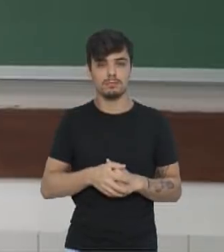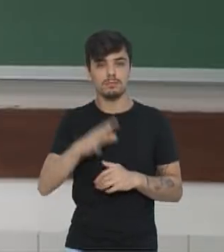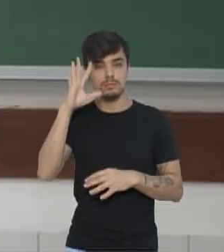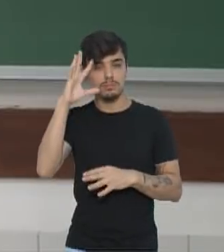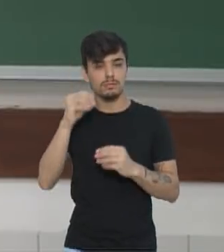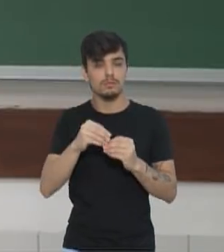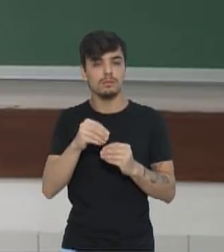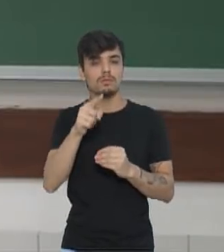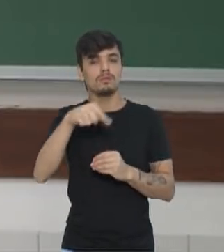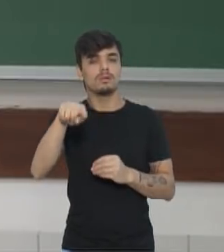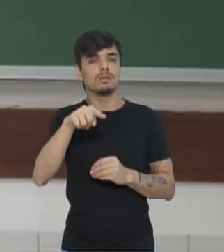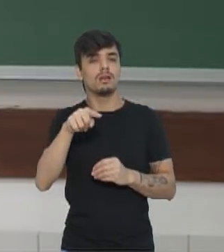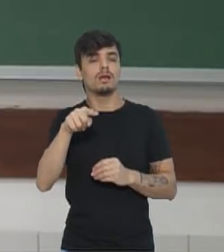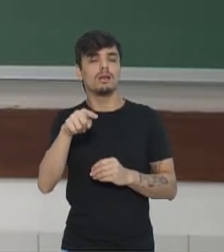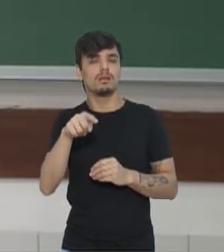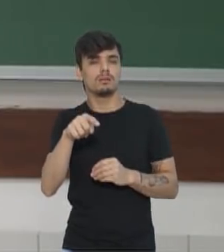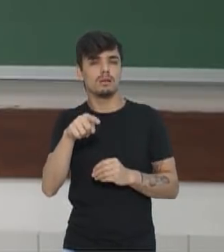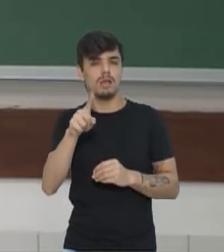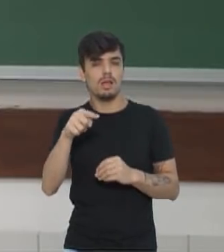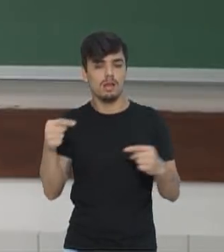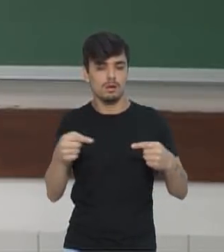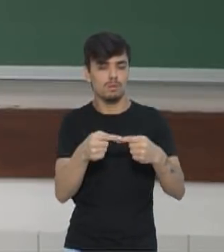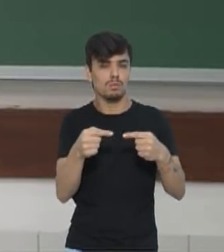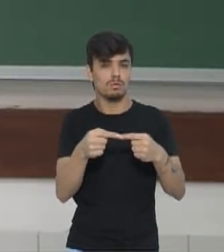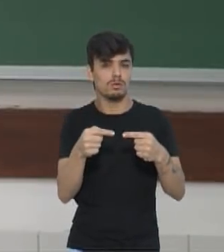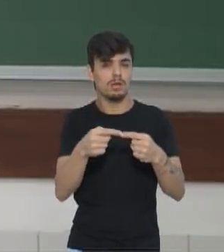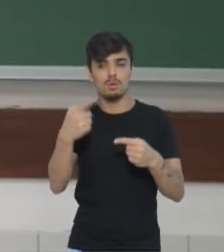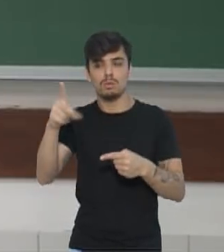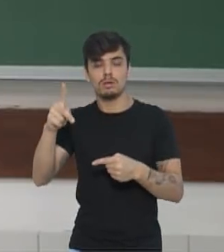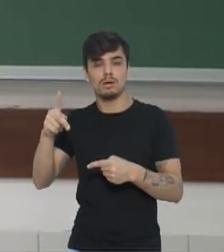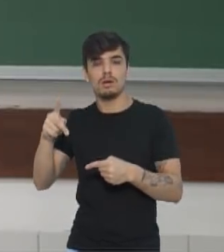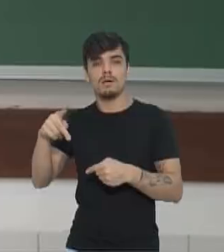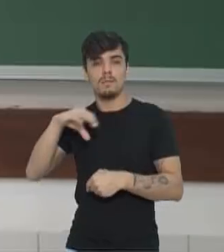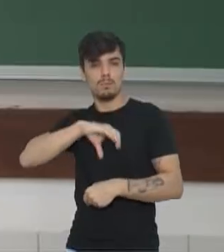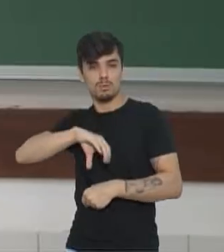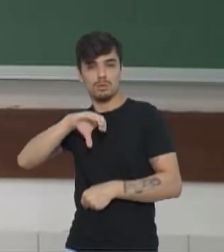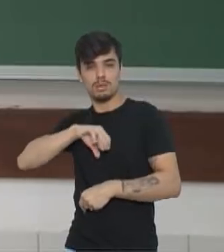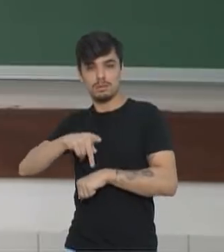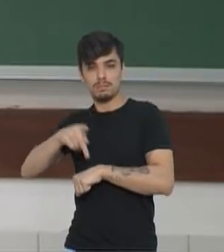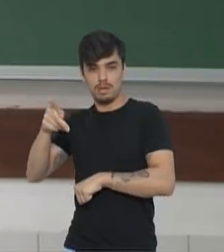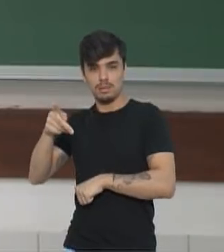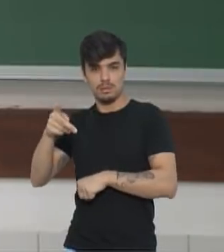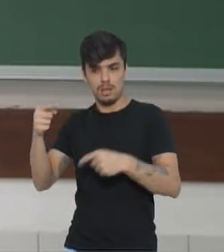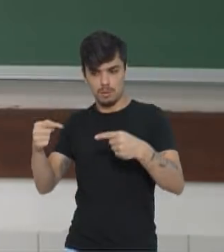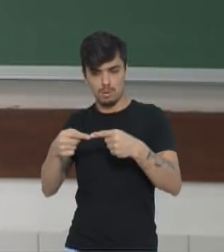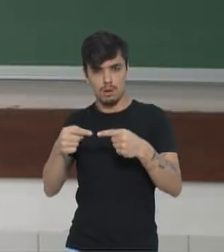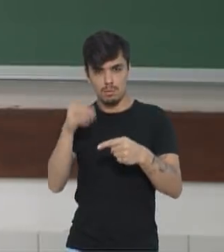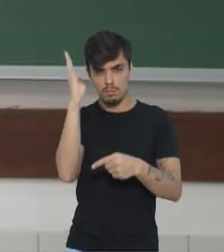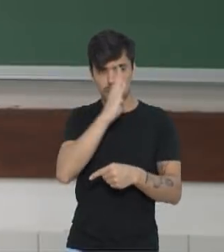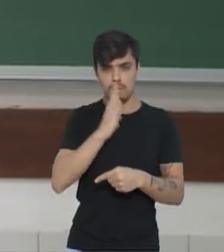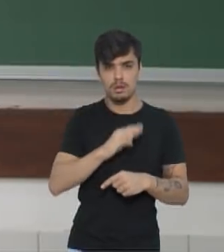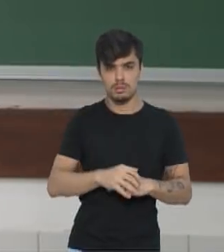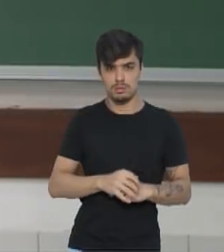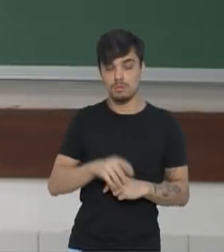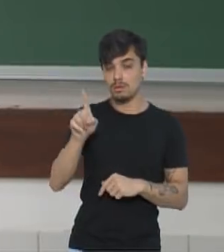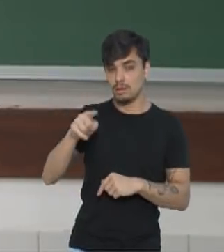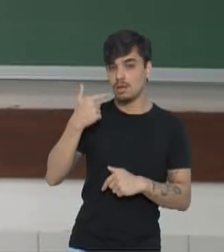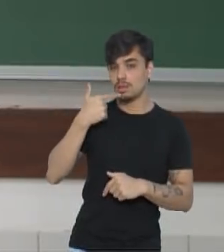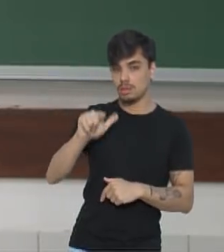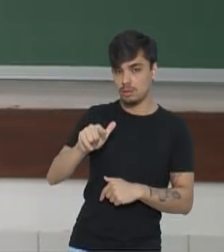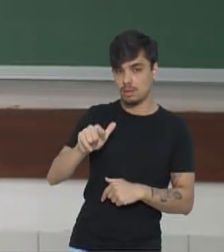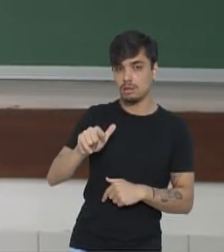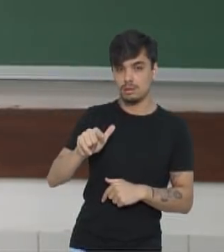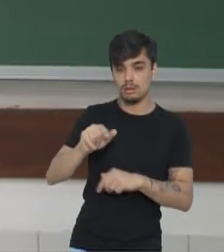considera o mesmo povo que português só porque você fala português? Os portugueses de Portugal falam uma língua diferente da gente, têm